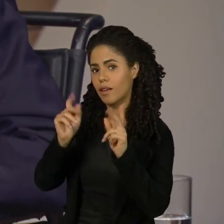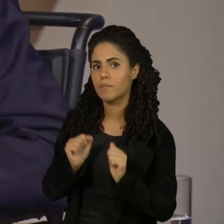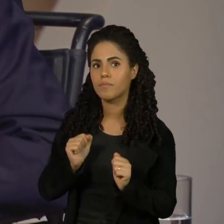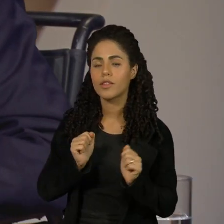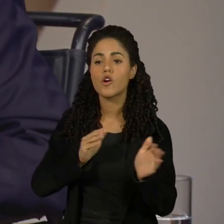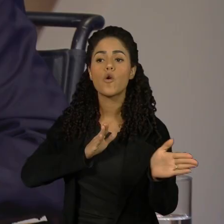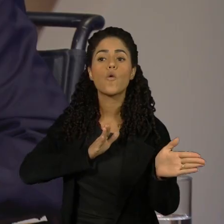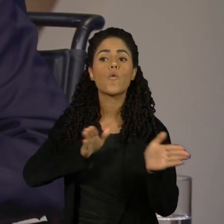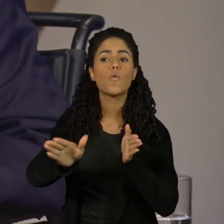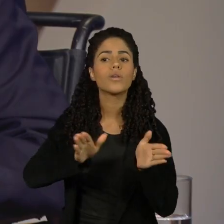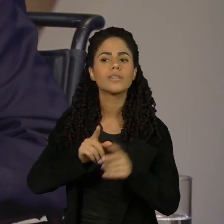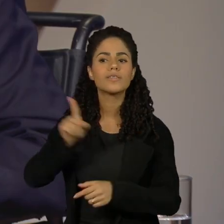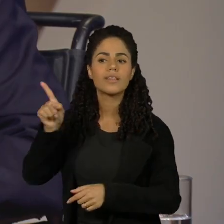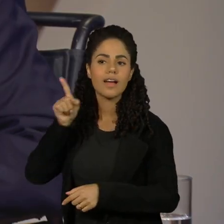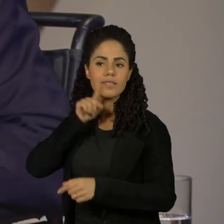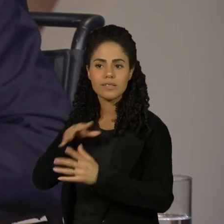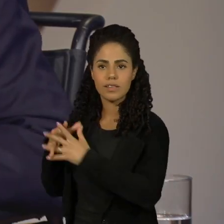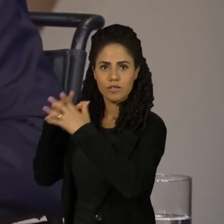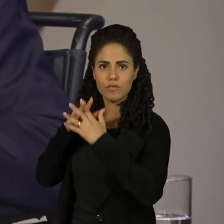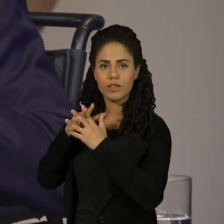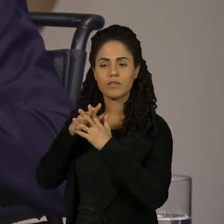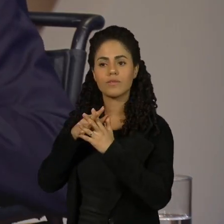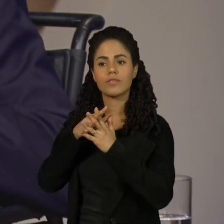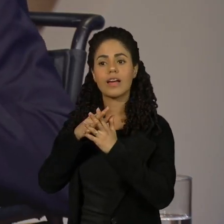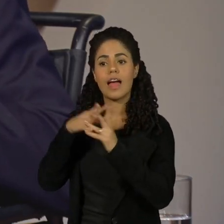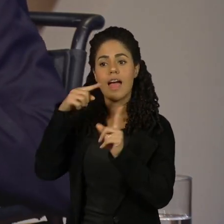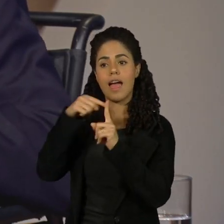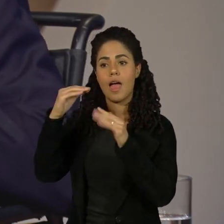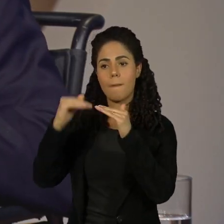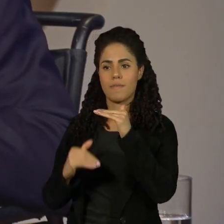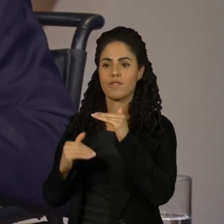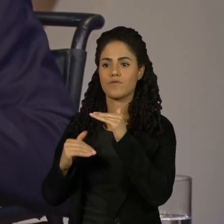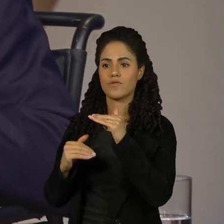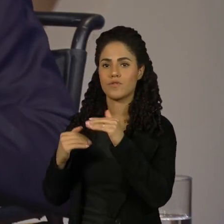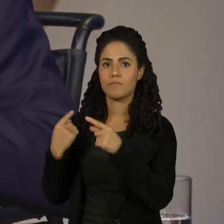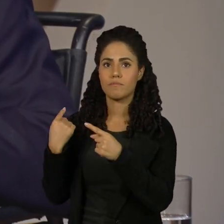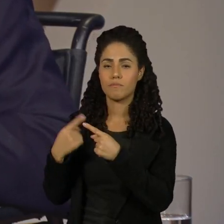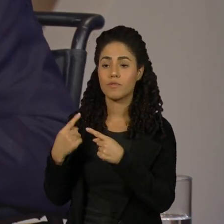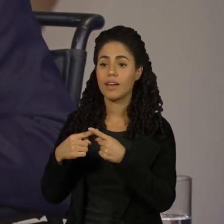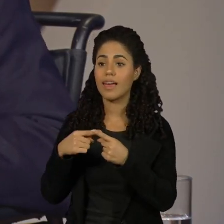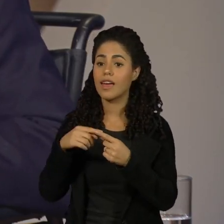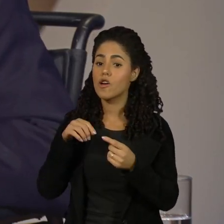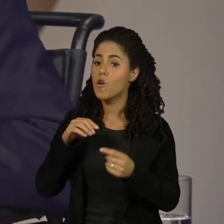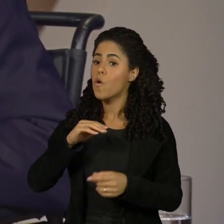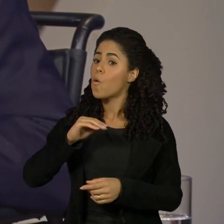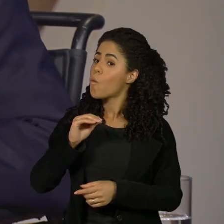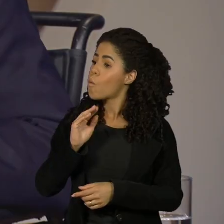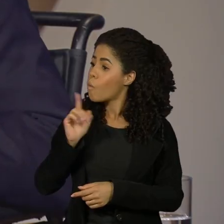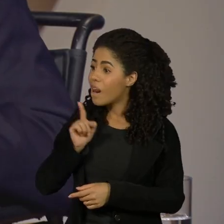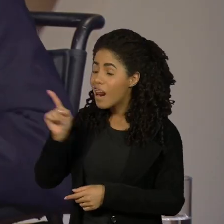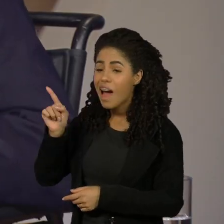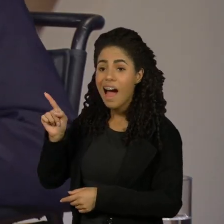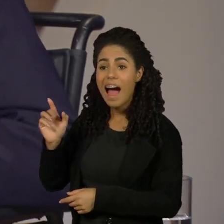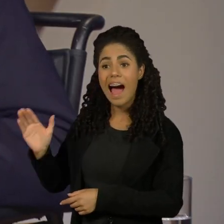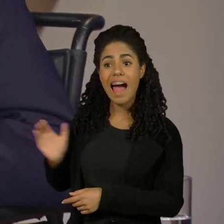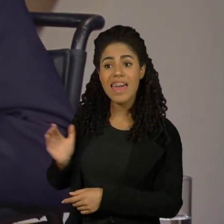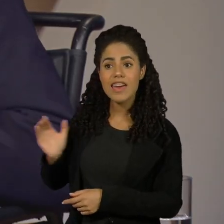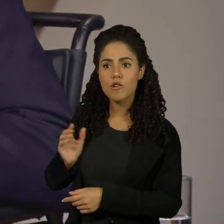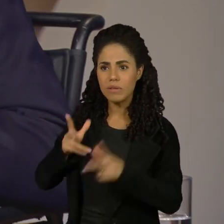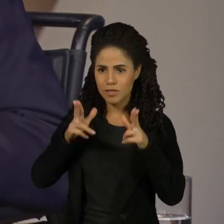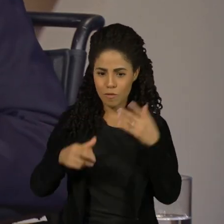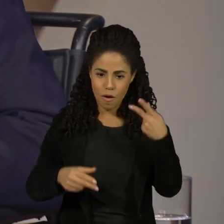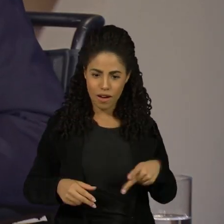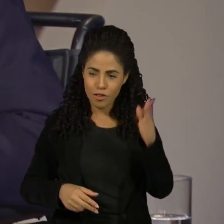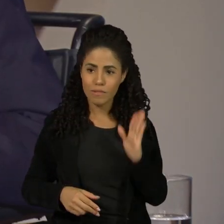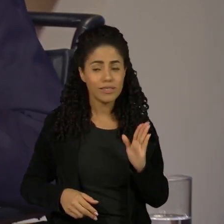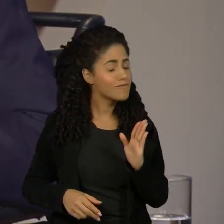Estados Unidos é menos do que 50%. Então, a nação mais rica do mundo não tem um acesso como tem no Brasil. Todo